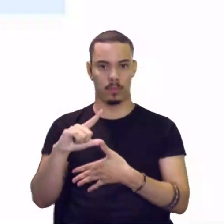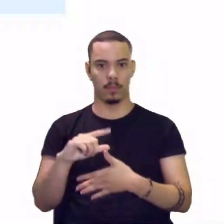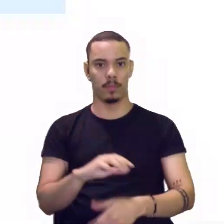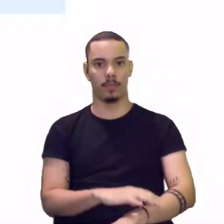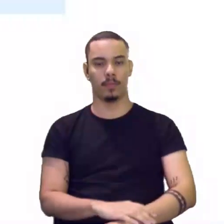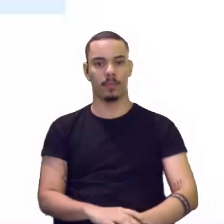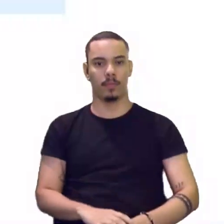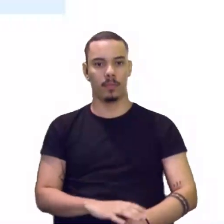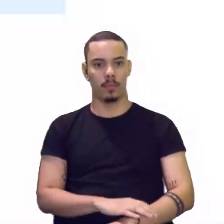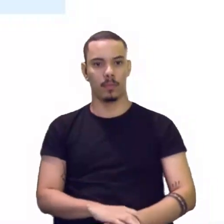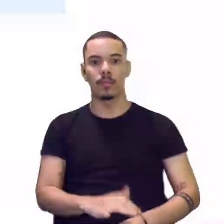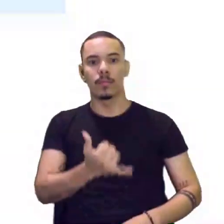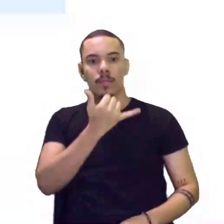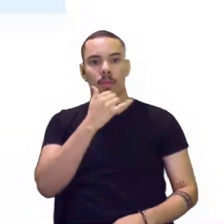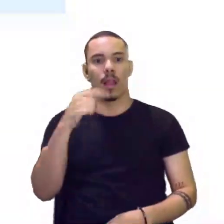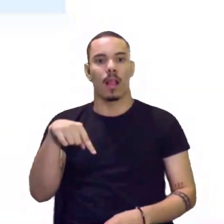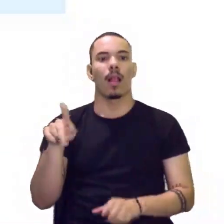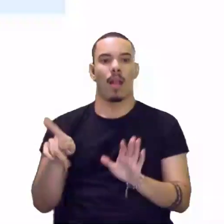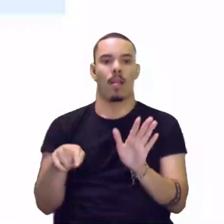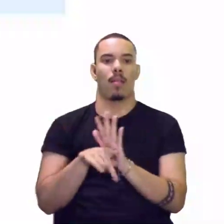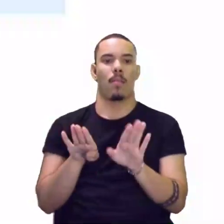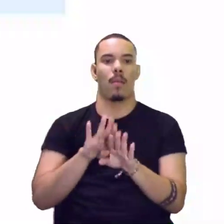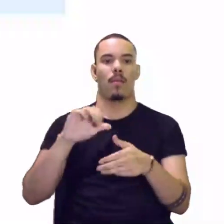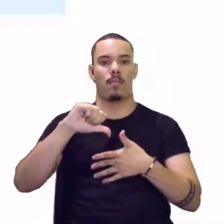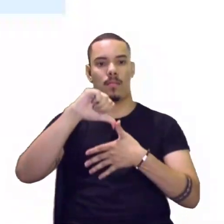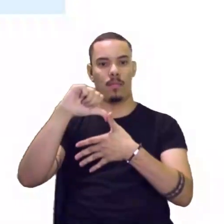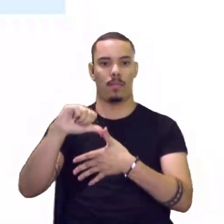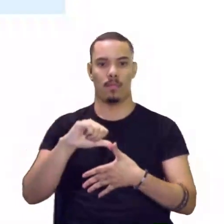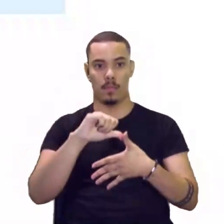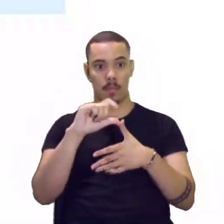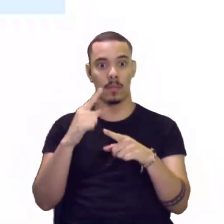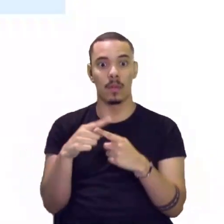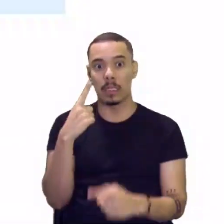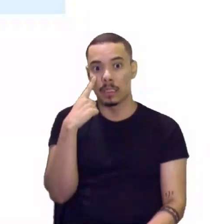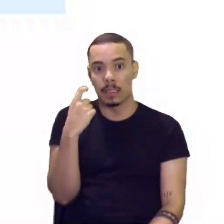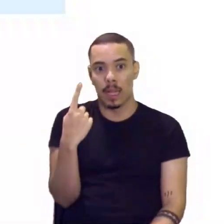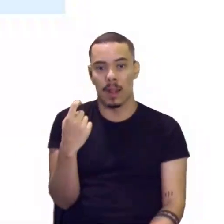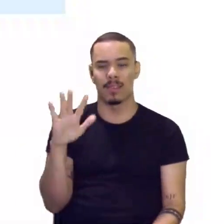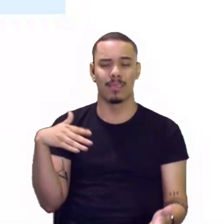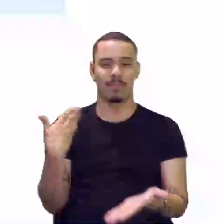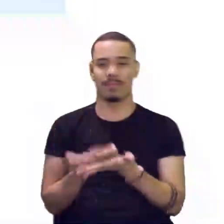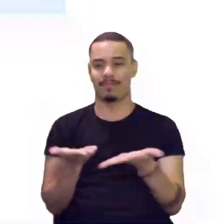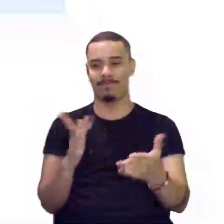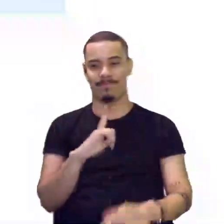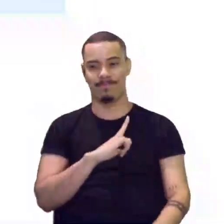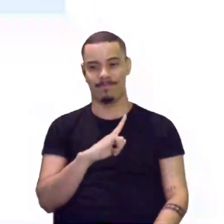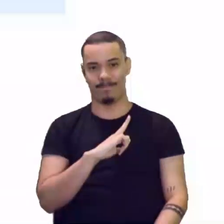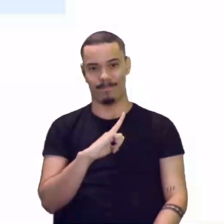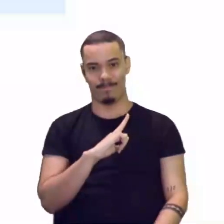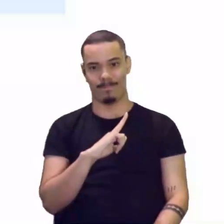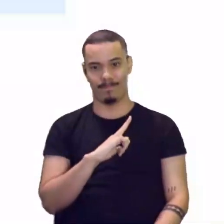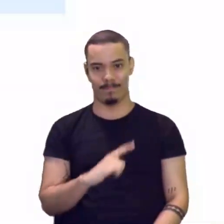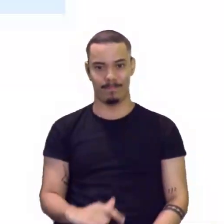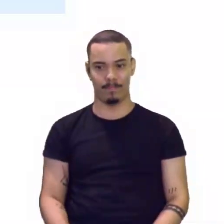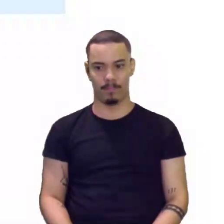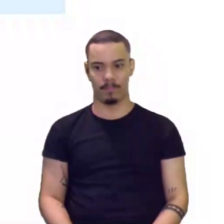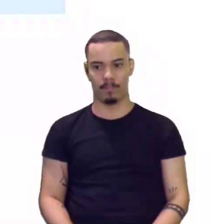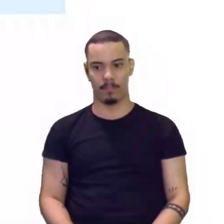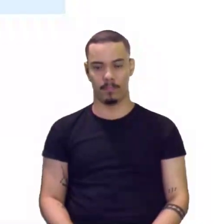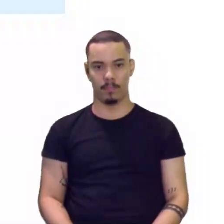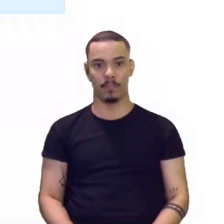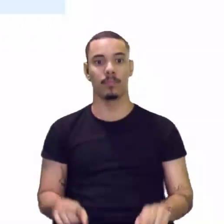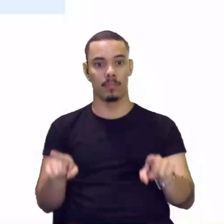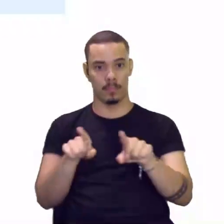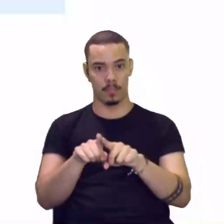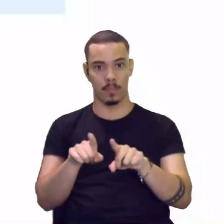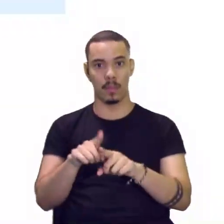interesses geopolíticos, professor. Esses interesses geopolíticos a gente vê até hoje, né? Até podemos falar sobre a questão